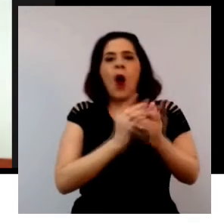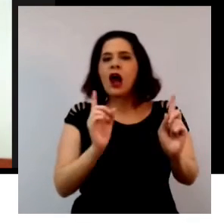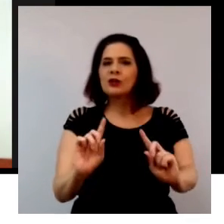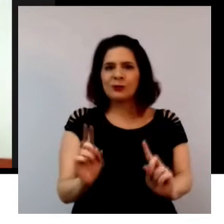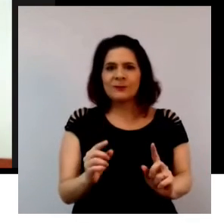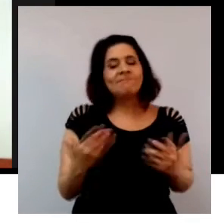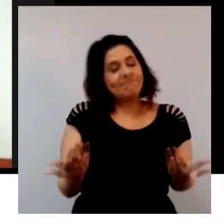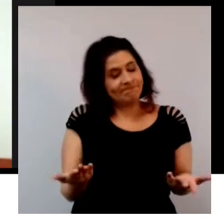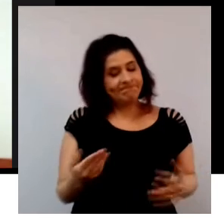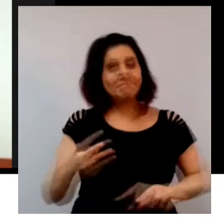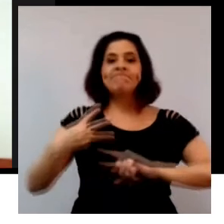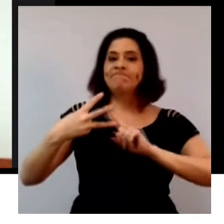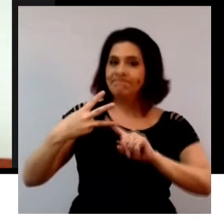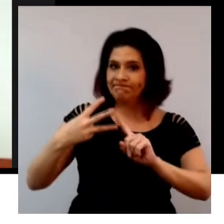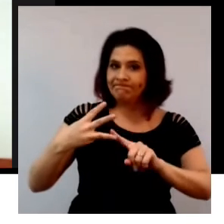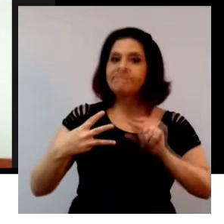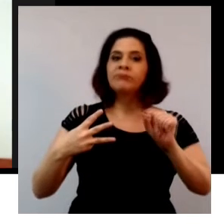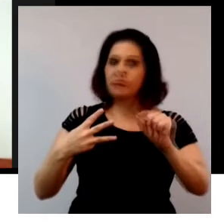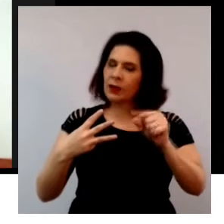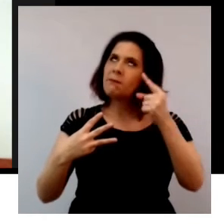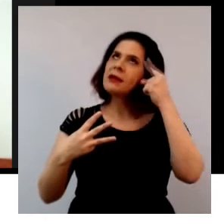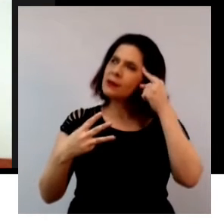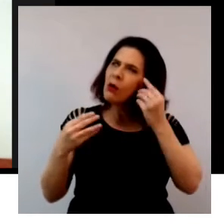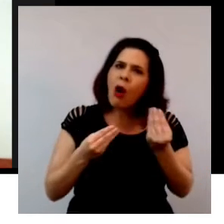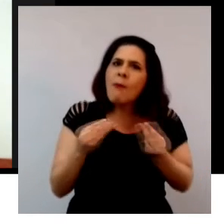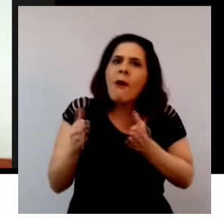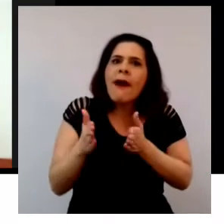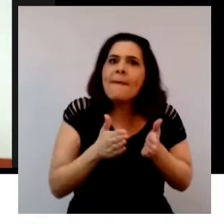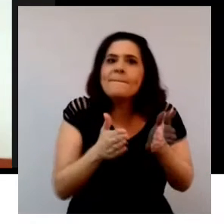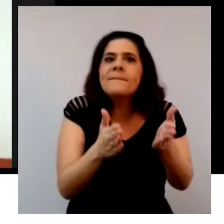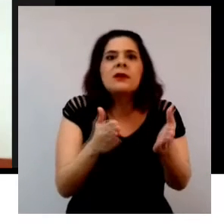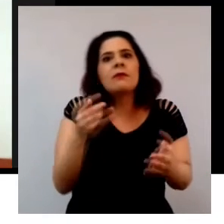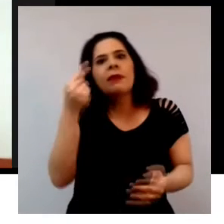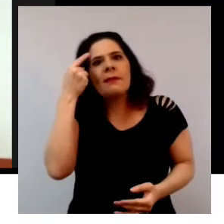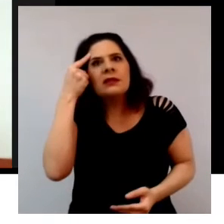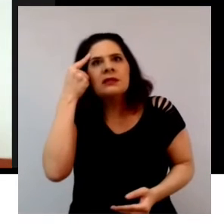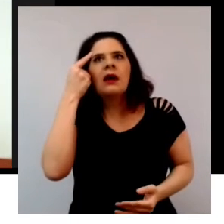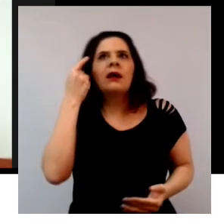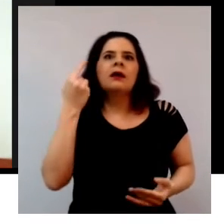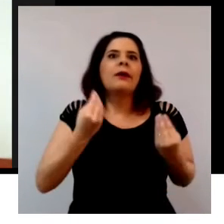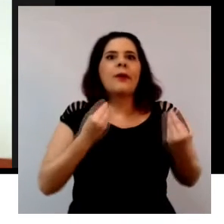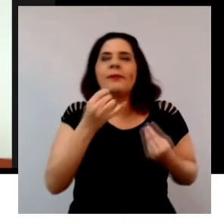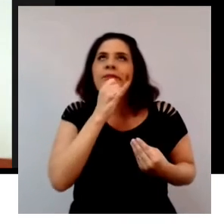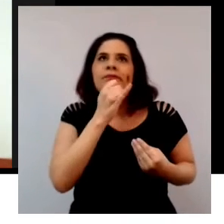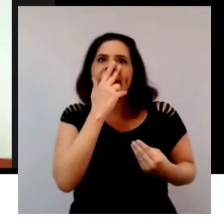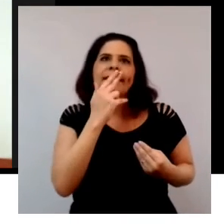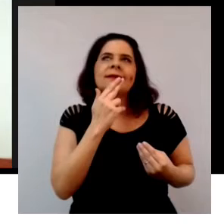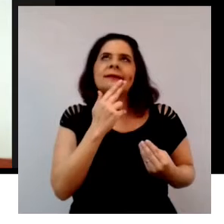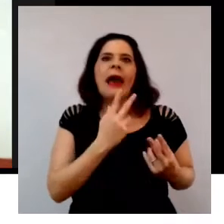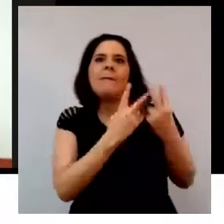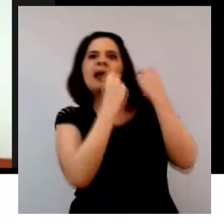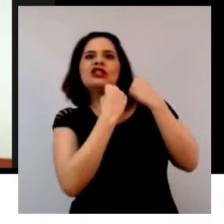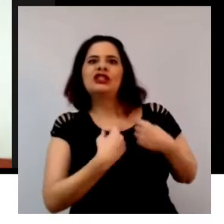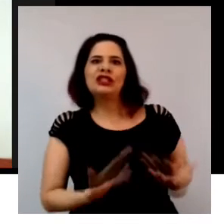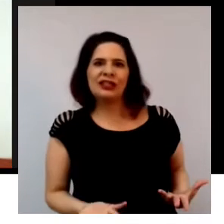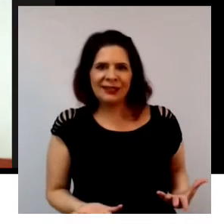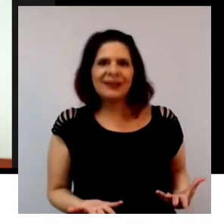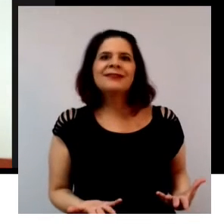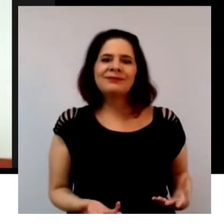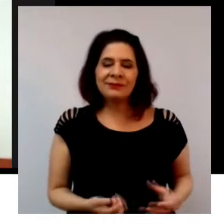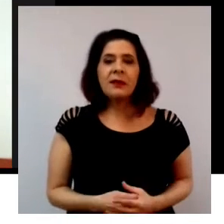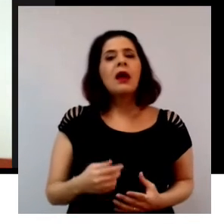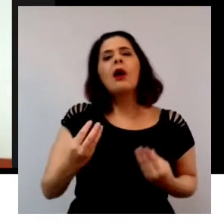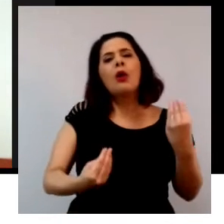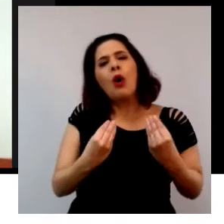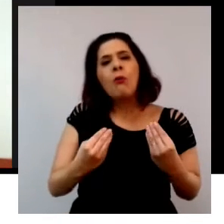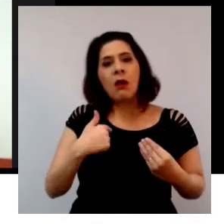muito pensar nos caminhos, como é que a gente vai sair dessa armadilha que a gente montou para a gente, que é um pouco como a gente entra num debate, que